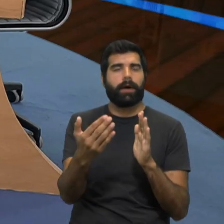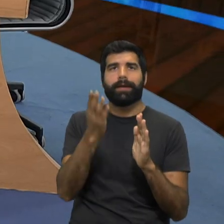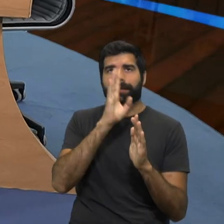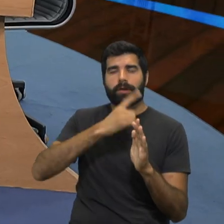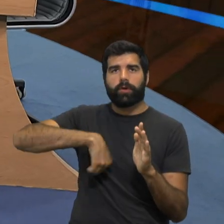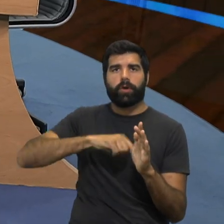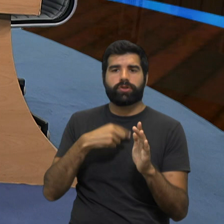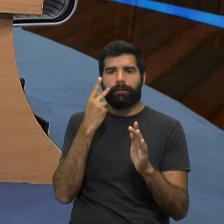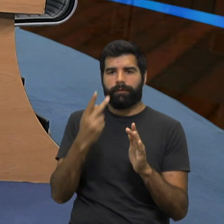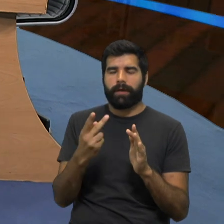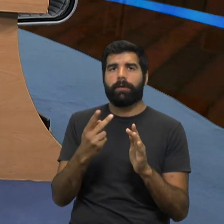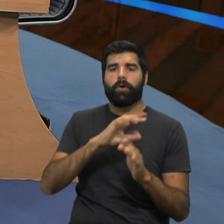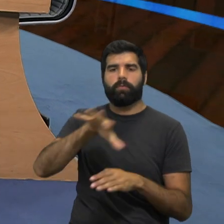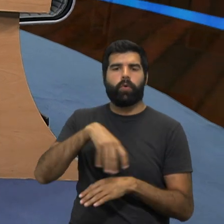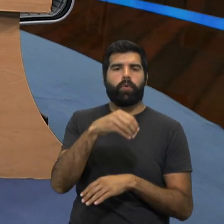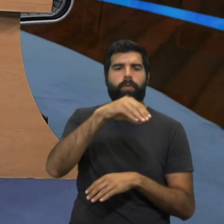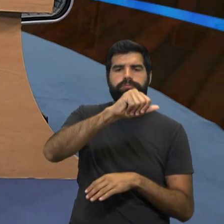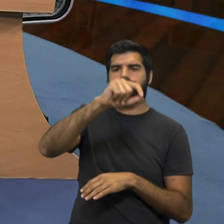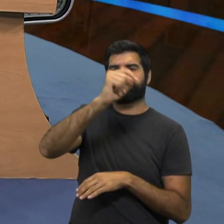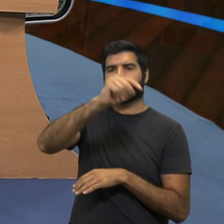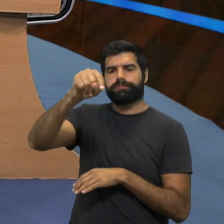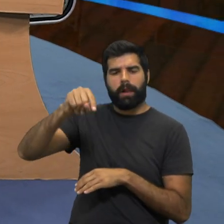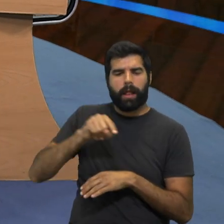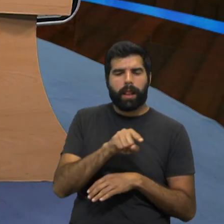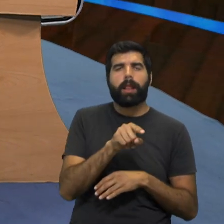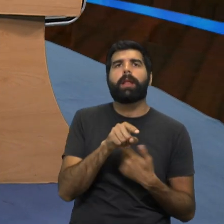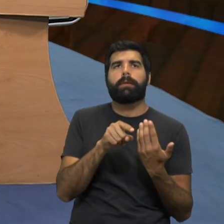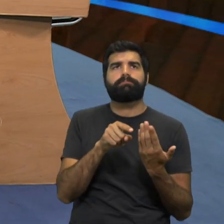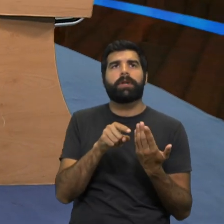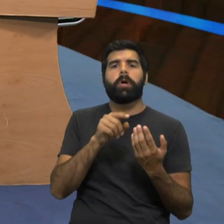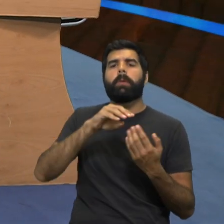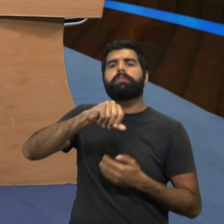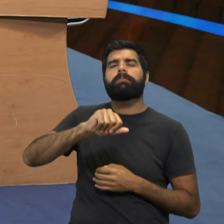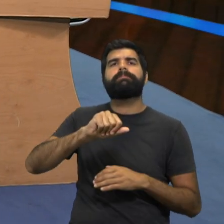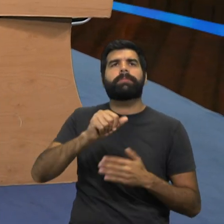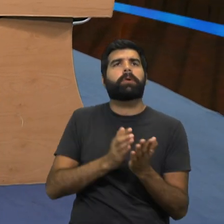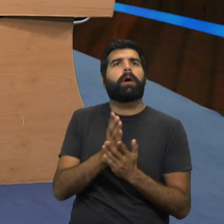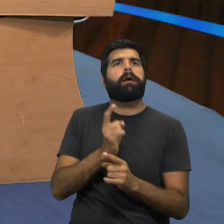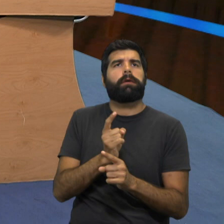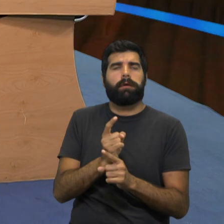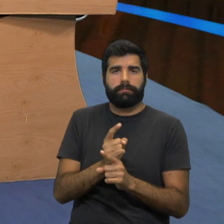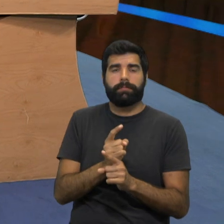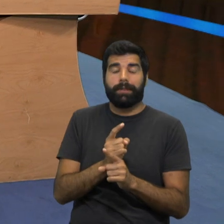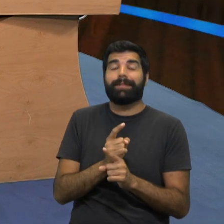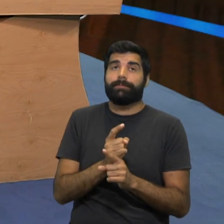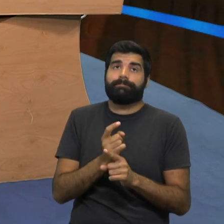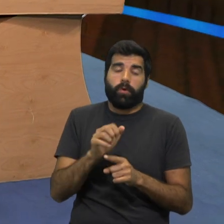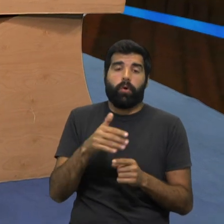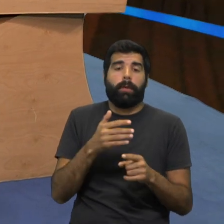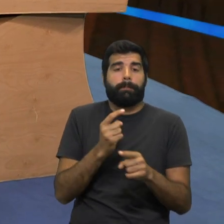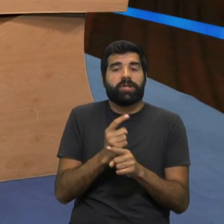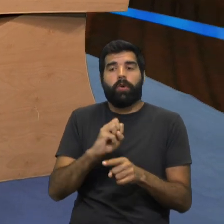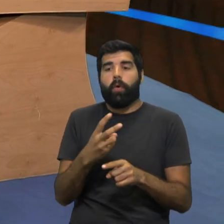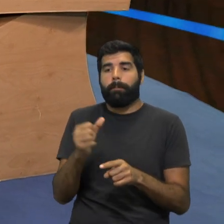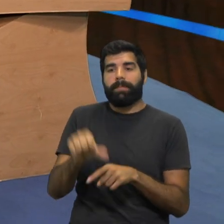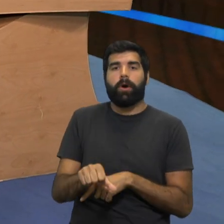olharmos para o mapa mundi, que geografias permanecem ou em que geografias se agravou este problema da